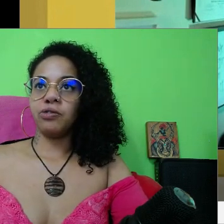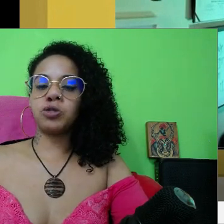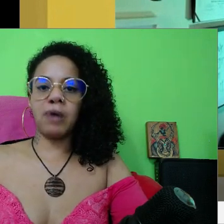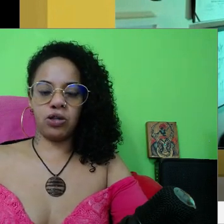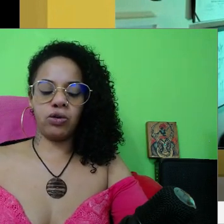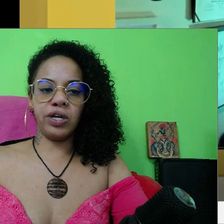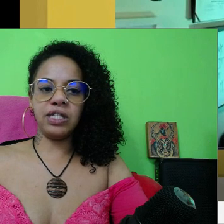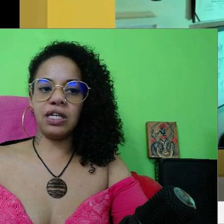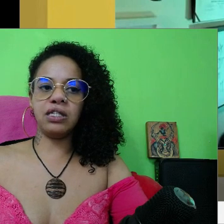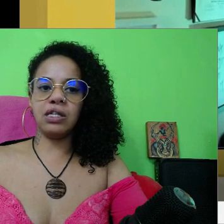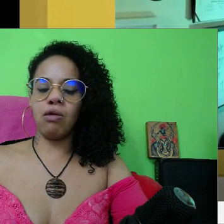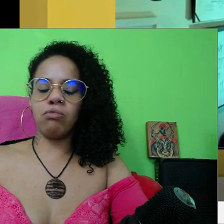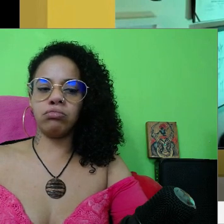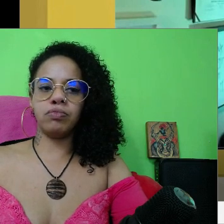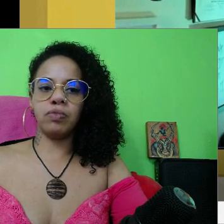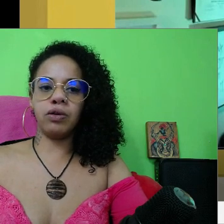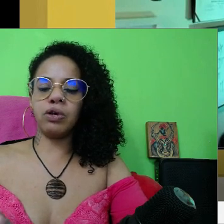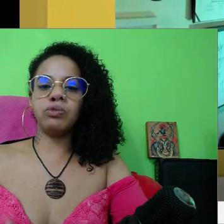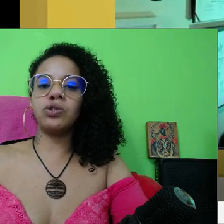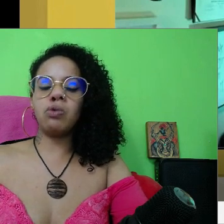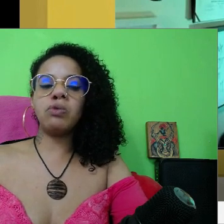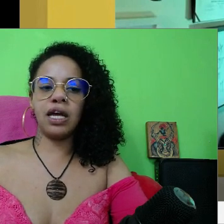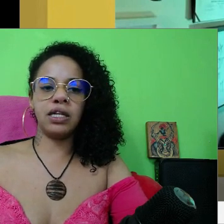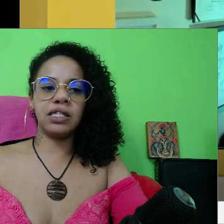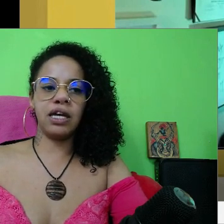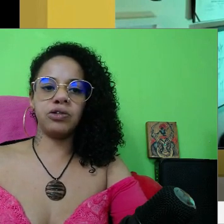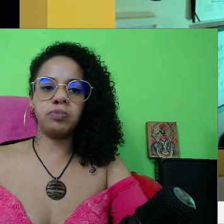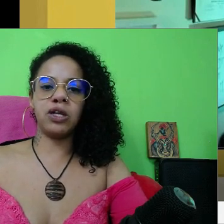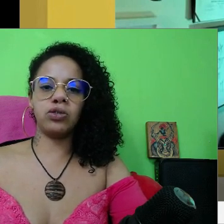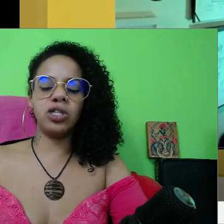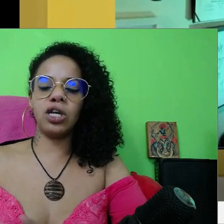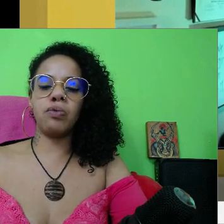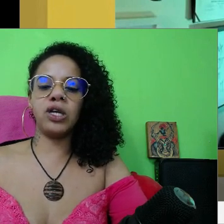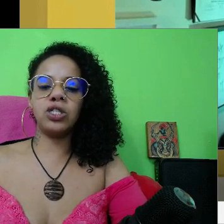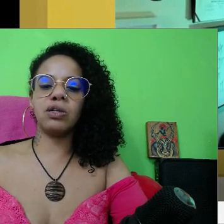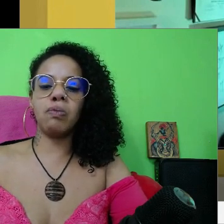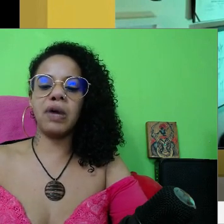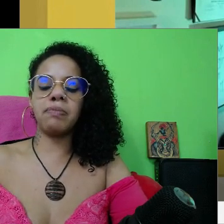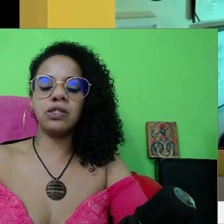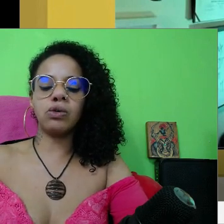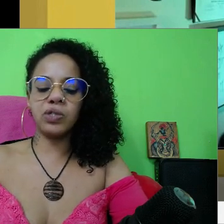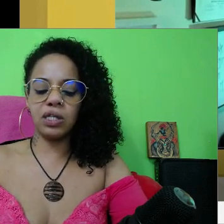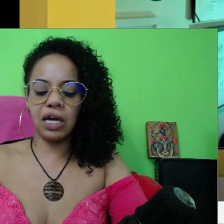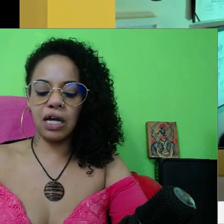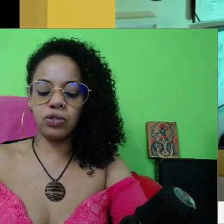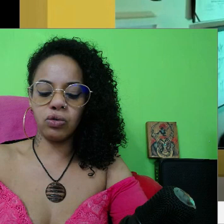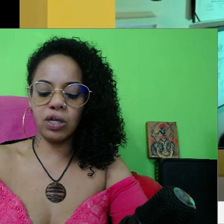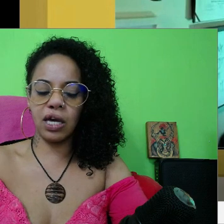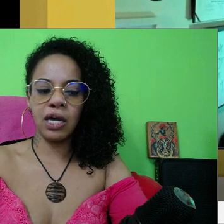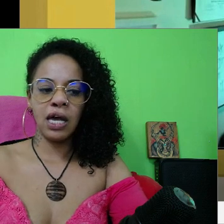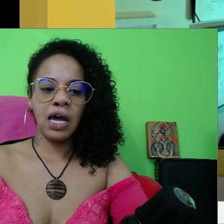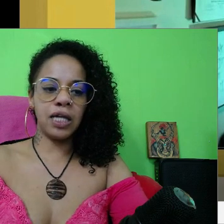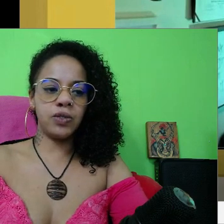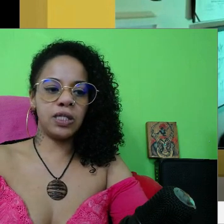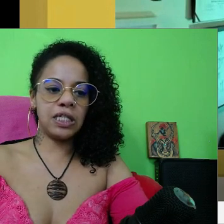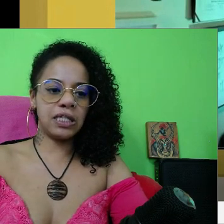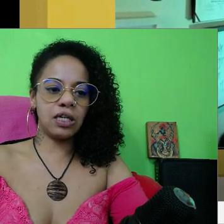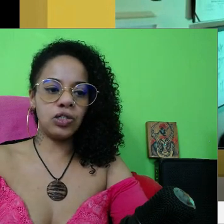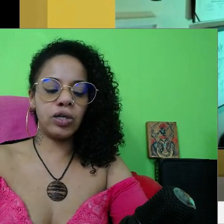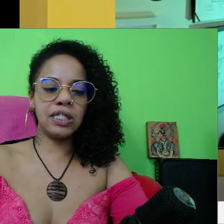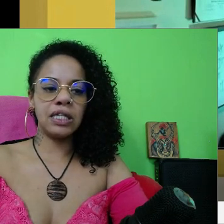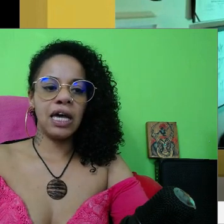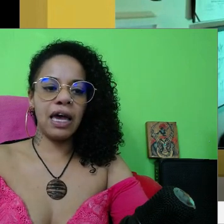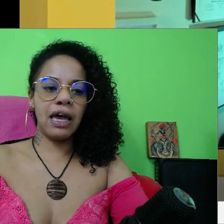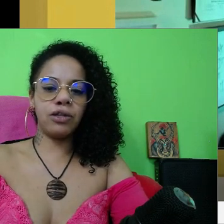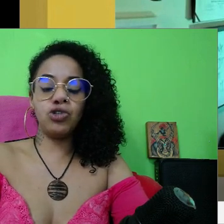os padrões eles não eu não estou neles né e os padrões geralmente são bem mais considerados do que às vezes